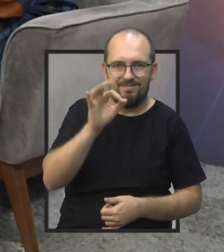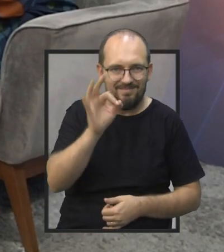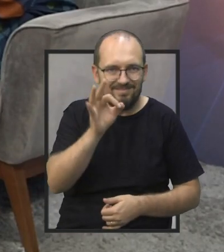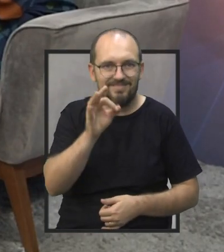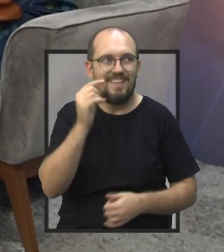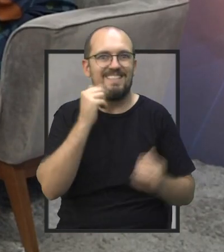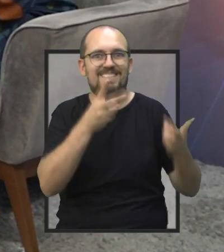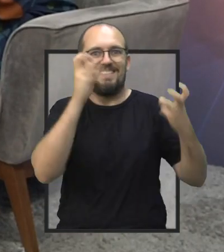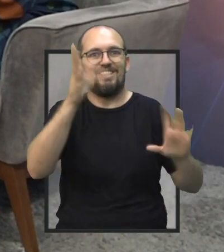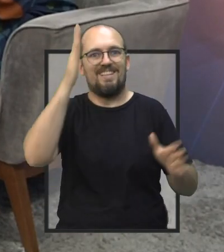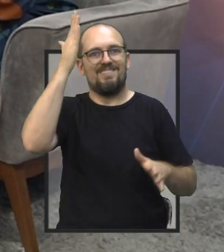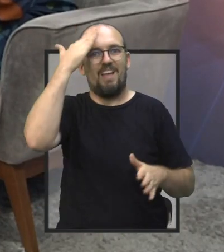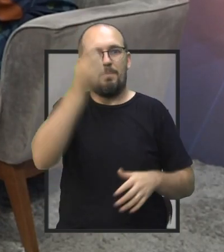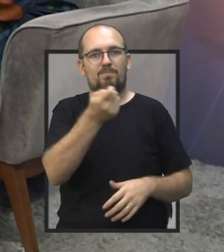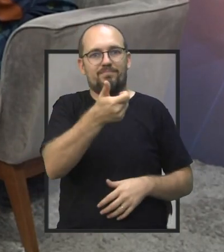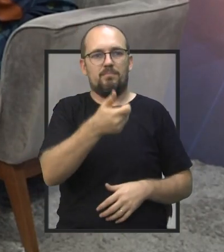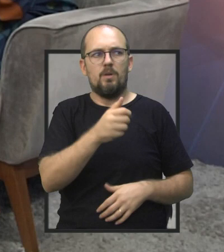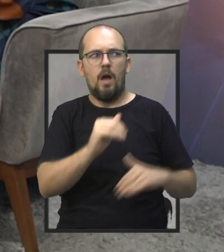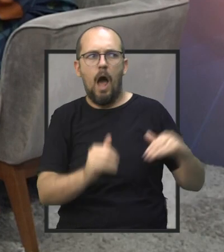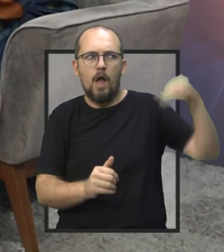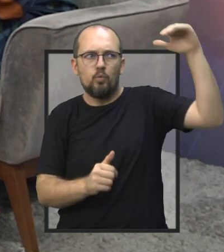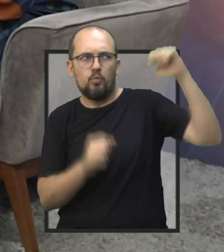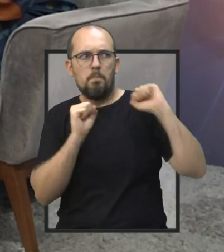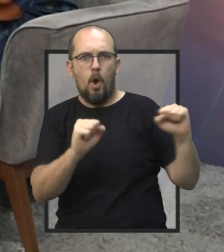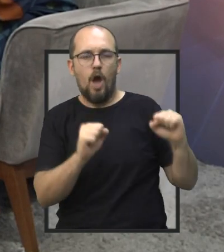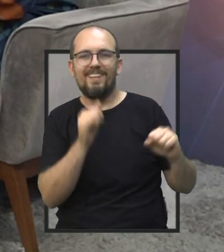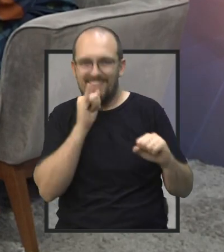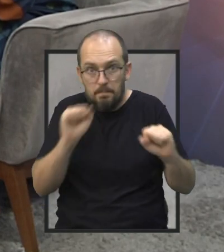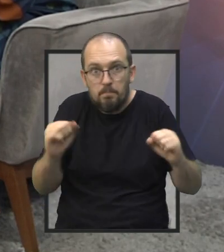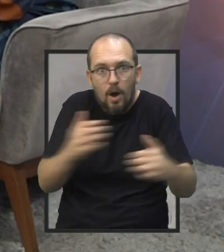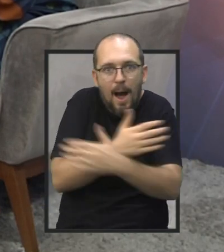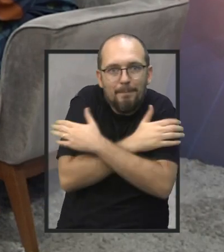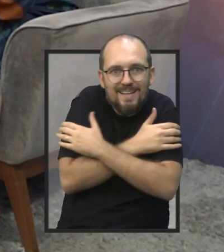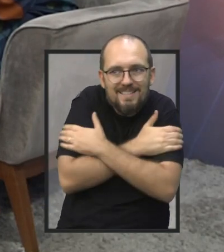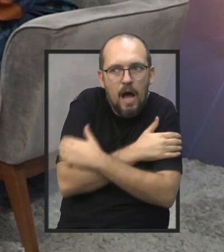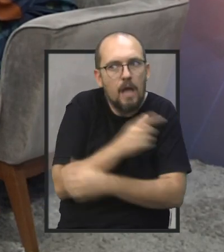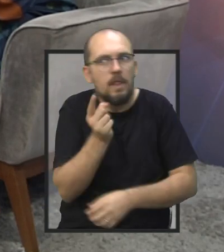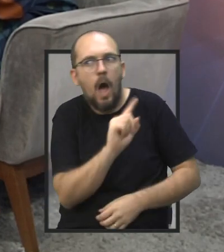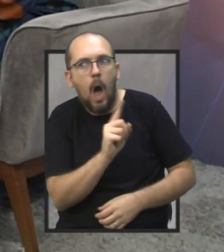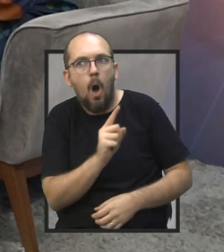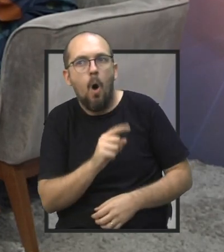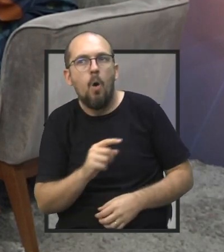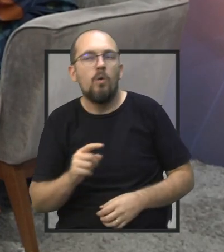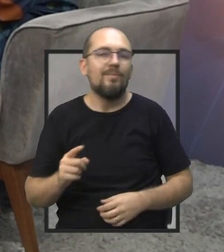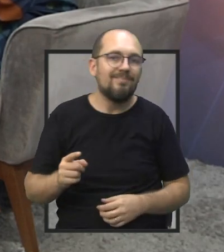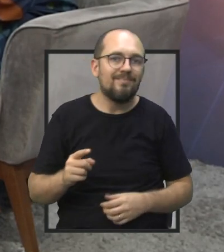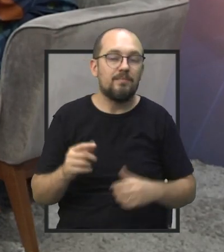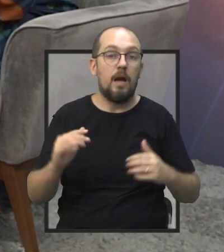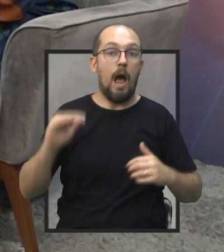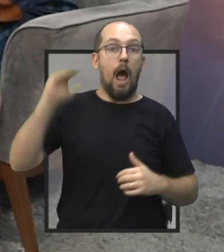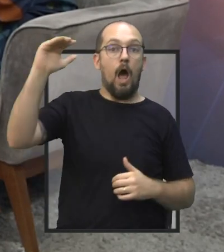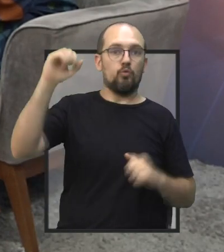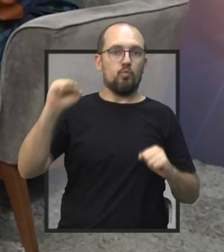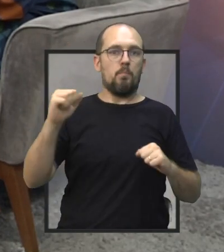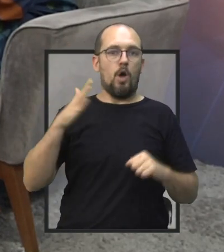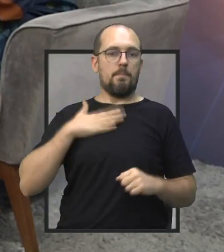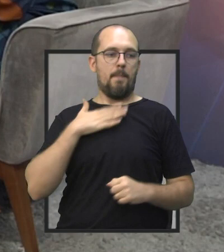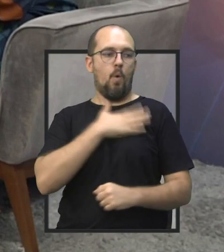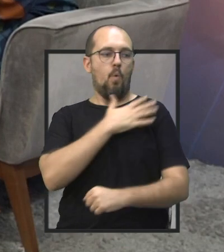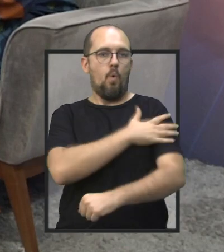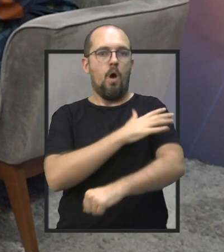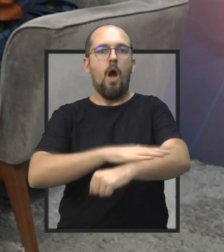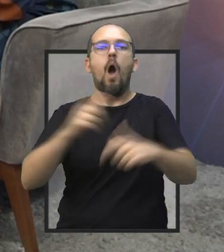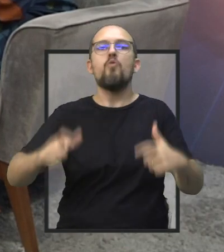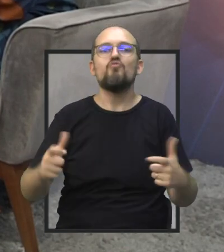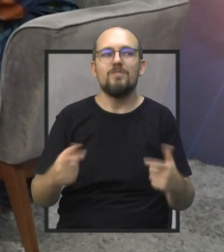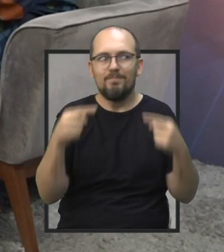né? Até onde o adulto pode ir, até onde não pode, né? Pode abraçar? Não pode? Né? Aonde um adulto pode tocar em você, aonde não